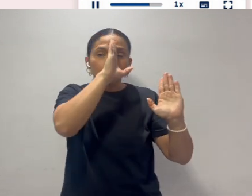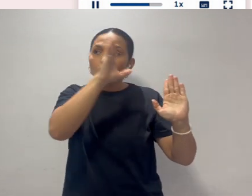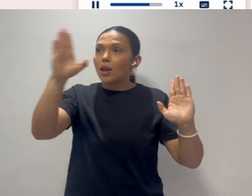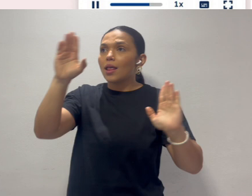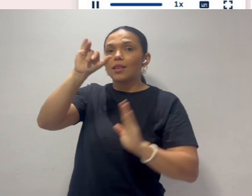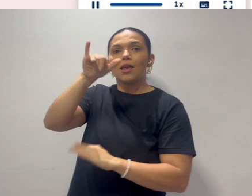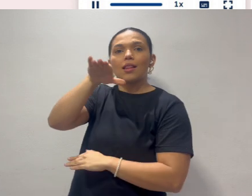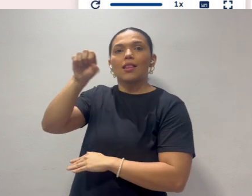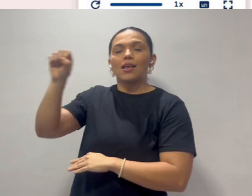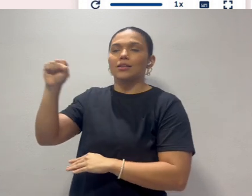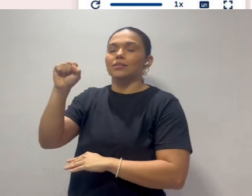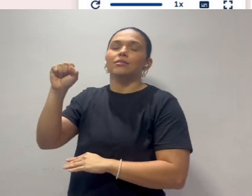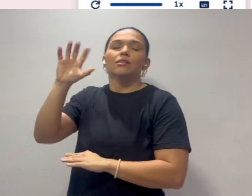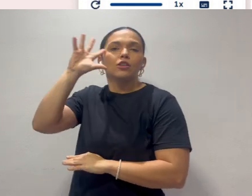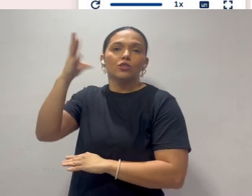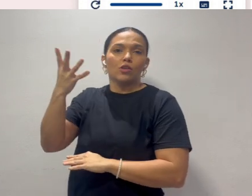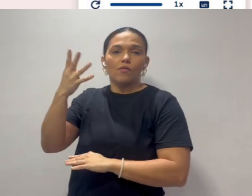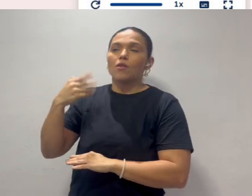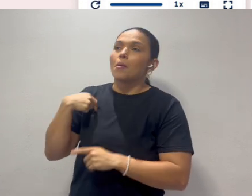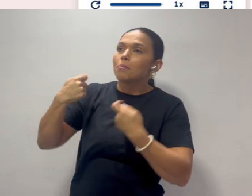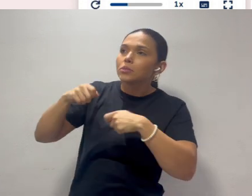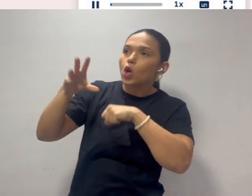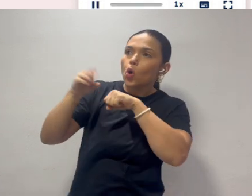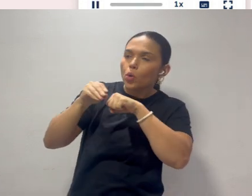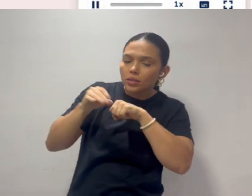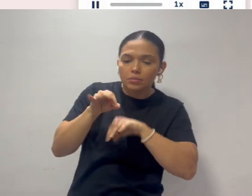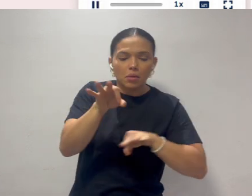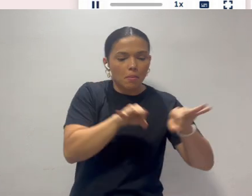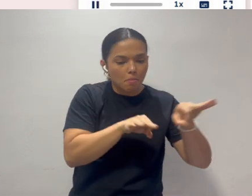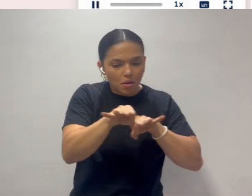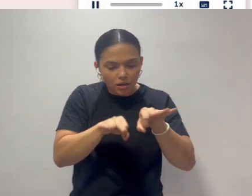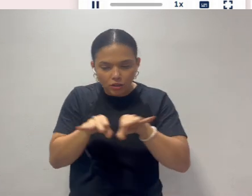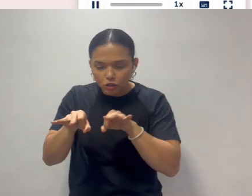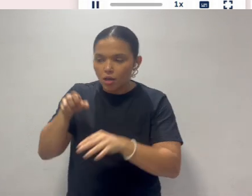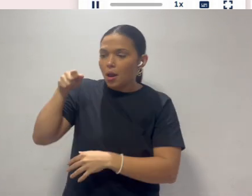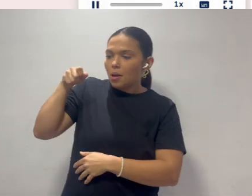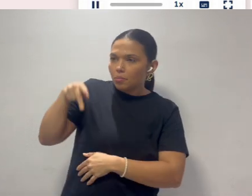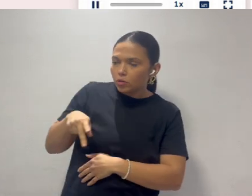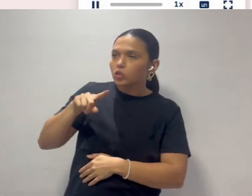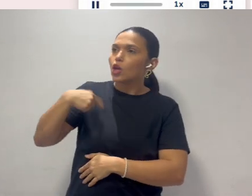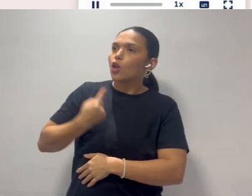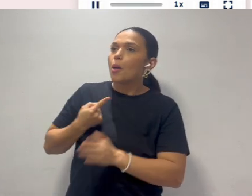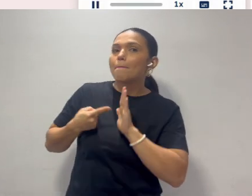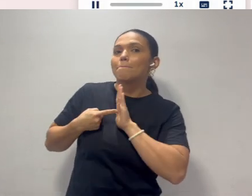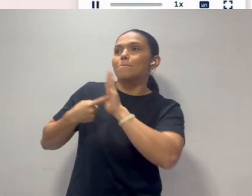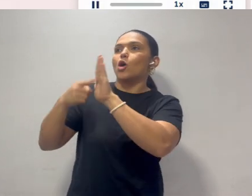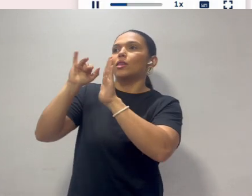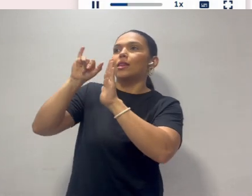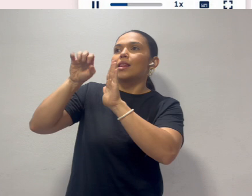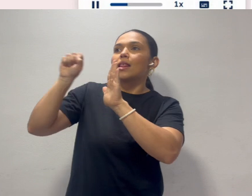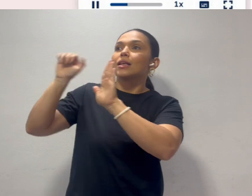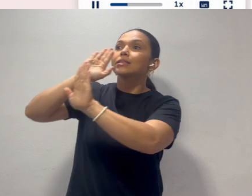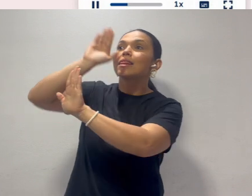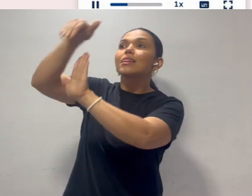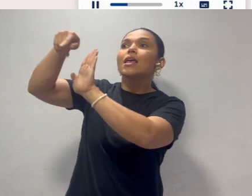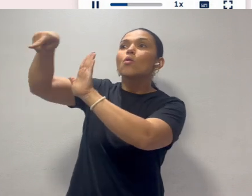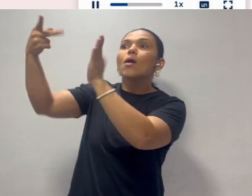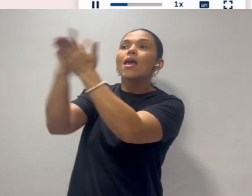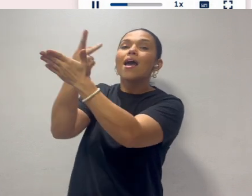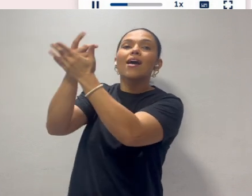fazemos o planejamento previdenciário e pontuamos para o INSS aonde está o erro. Tá?